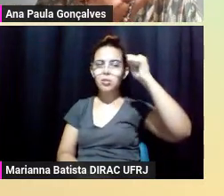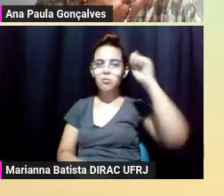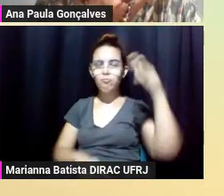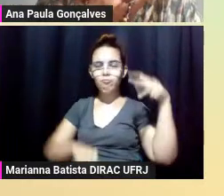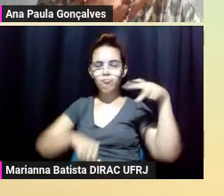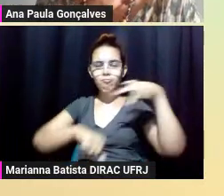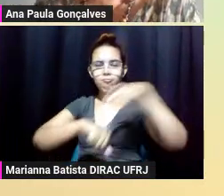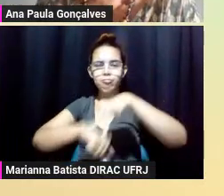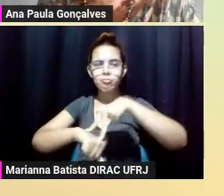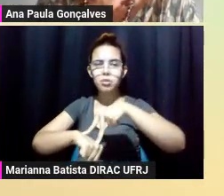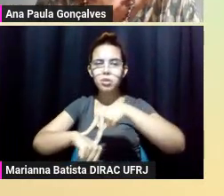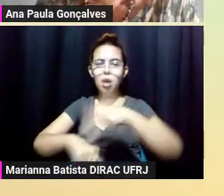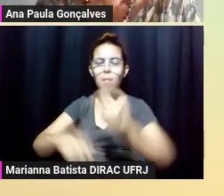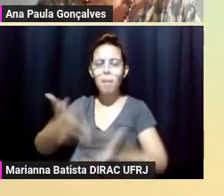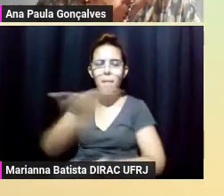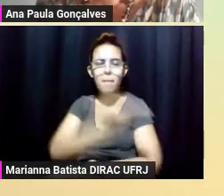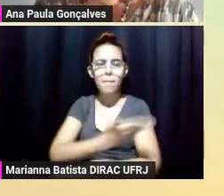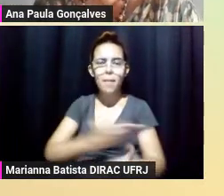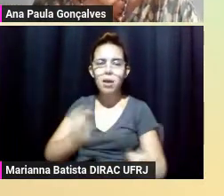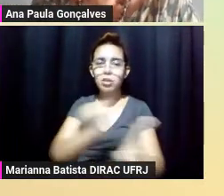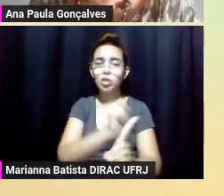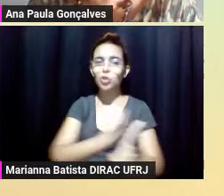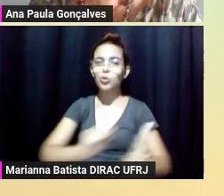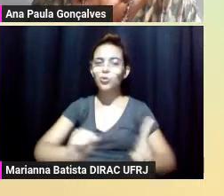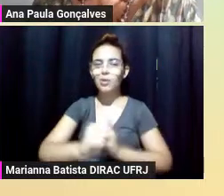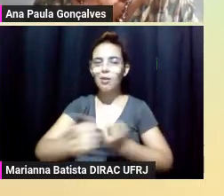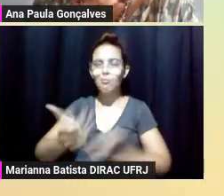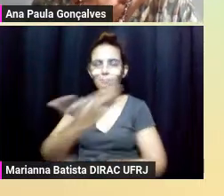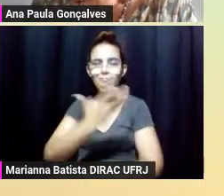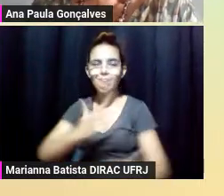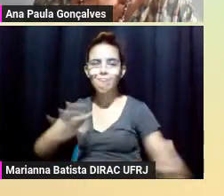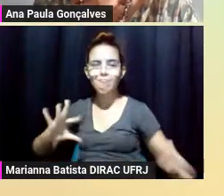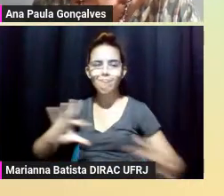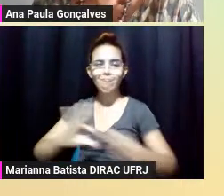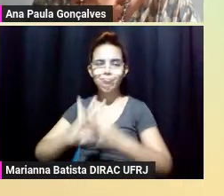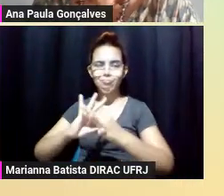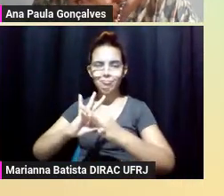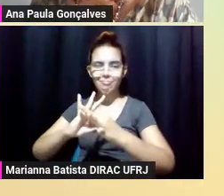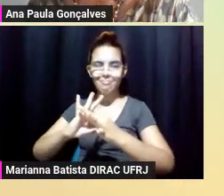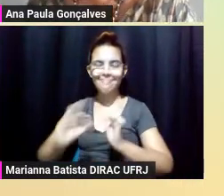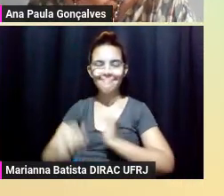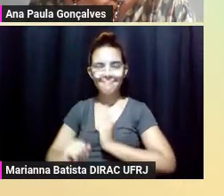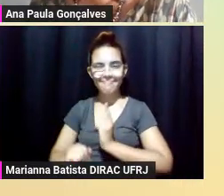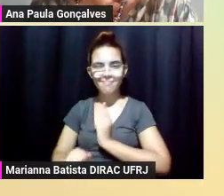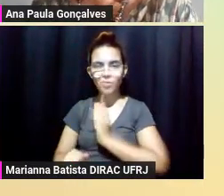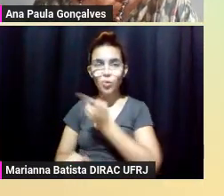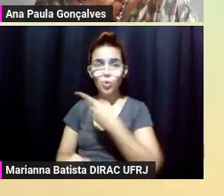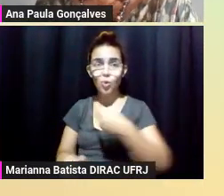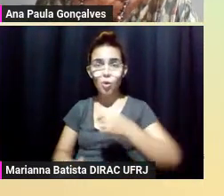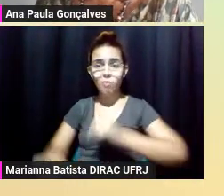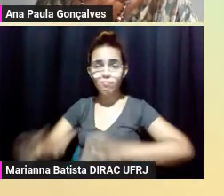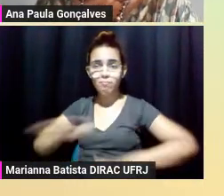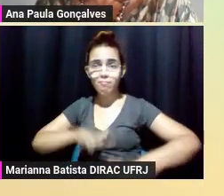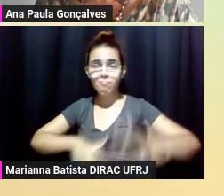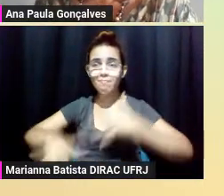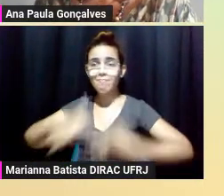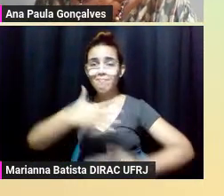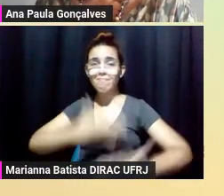nós estávamos nos movimentando. Né? Estávamos e estamos, porque continuamos juntas. Pode avançar um pouquinho.